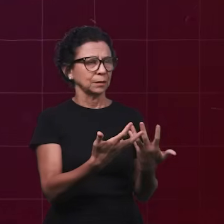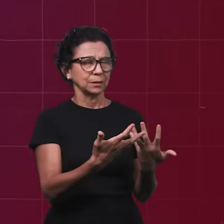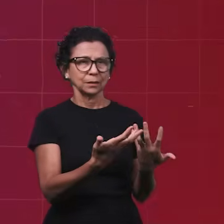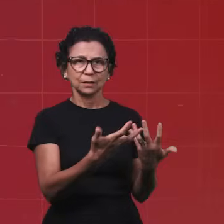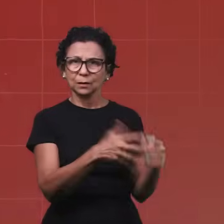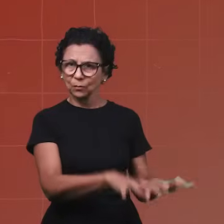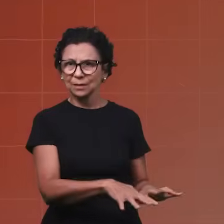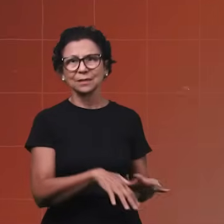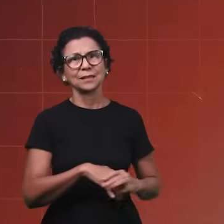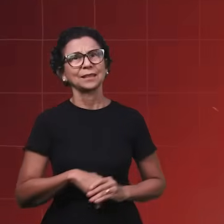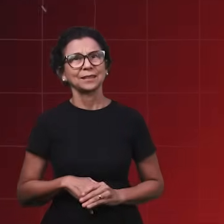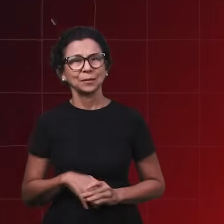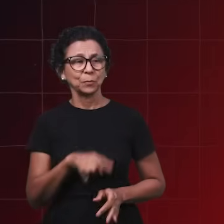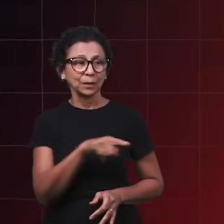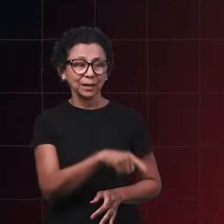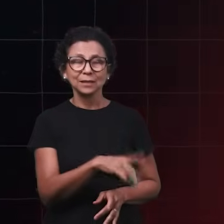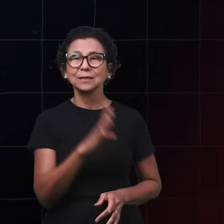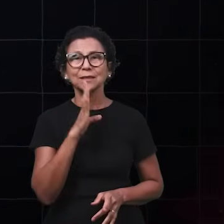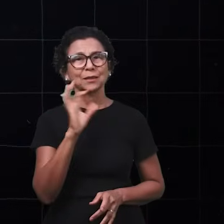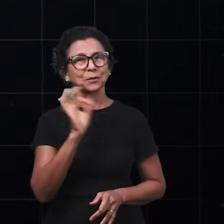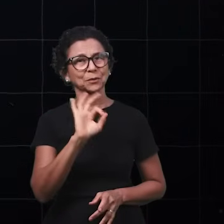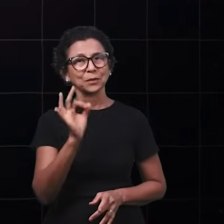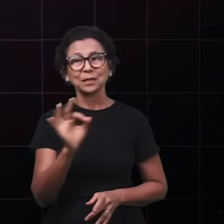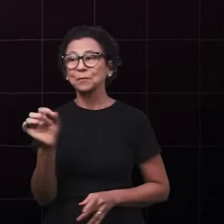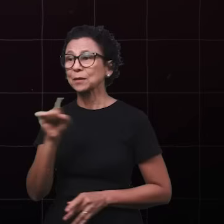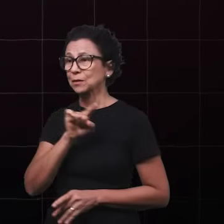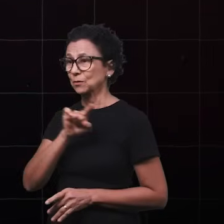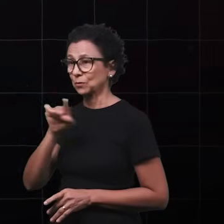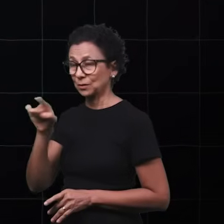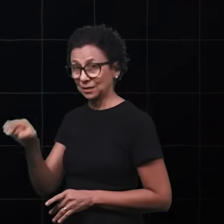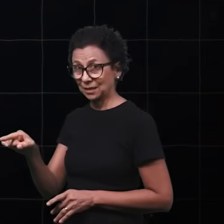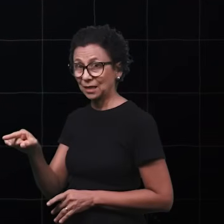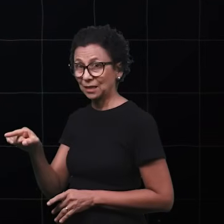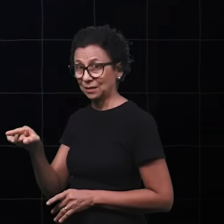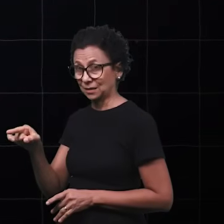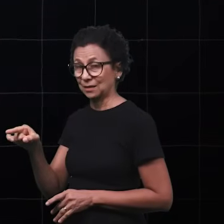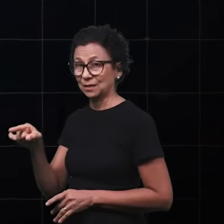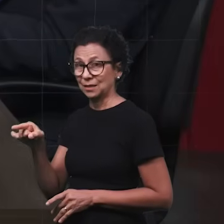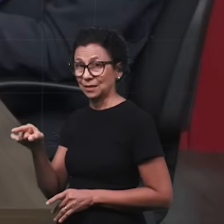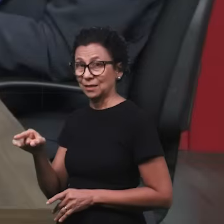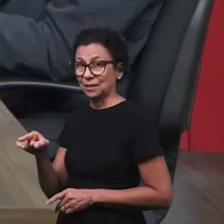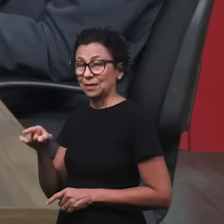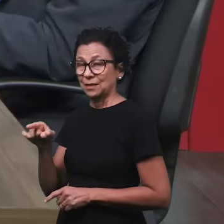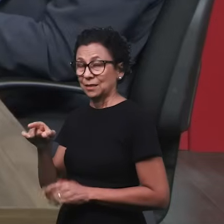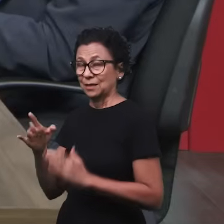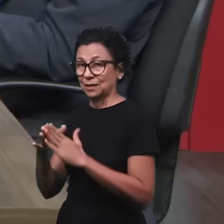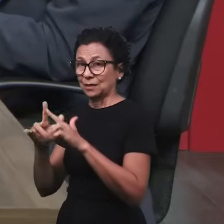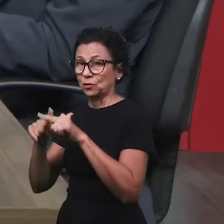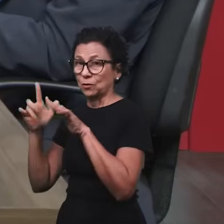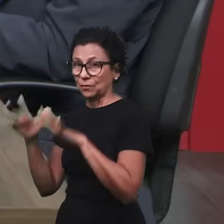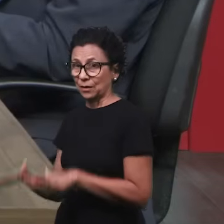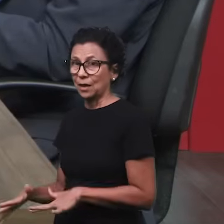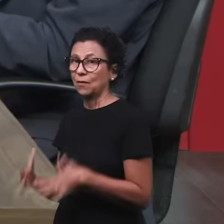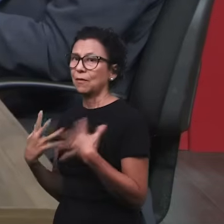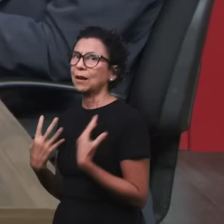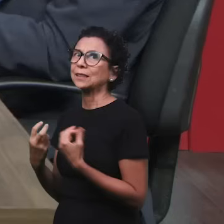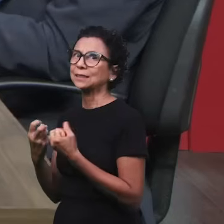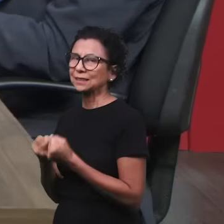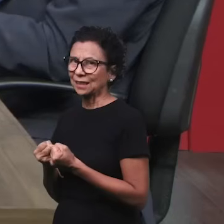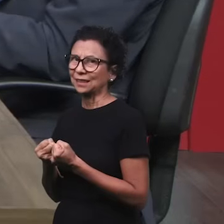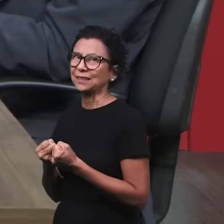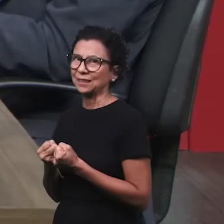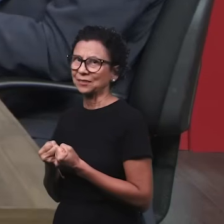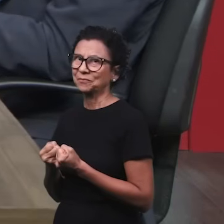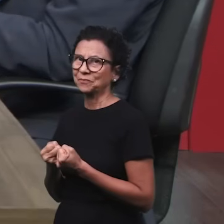o conhecereis, porque ele habita em vós, né? E esse mesmo Espírito, a palavra diz, ele